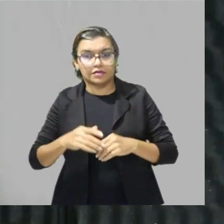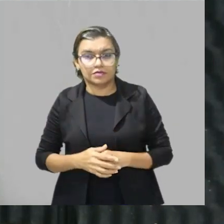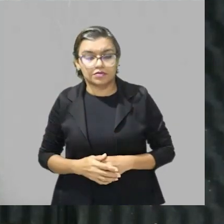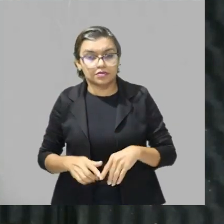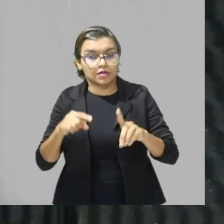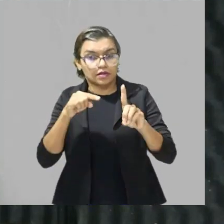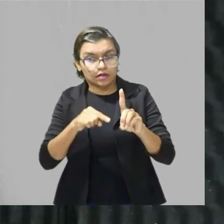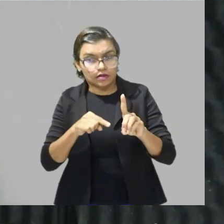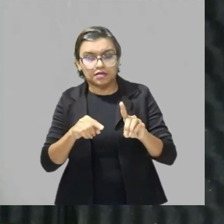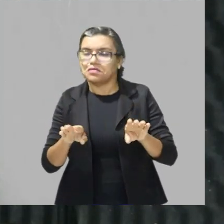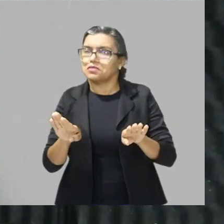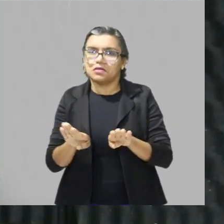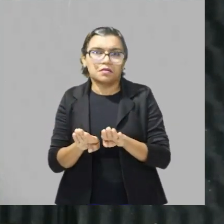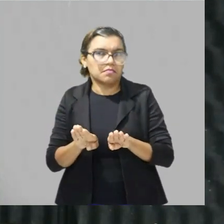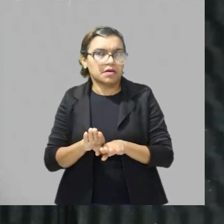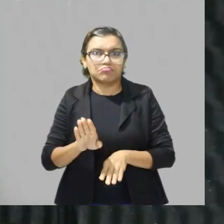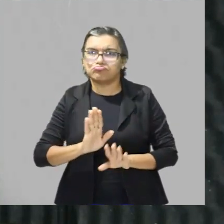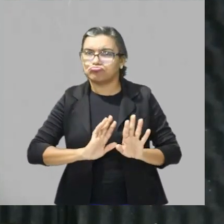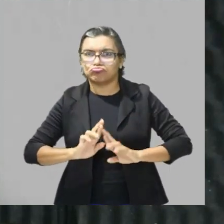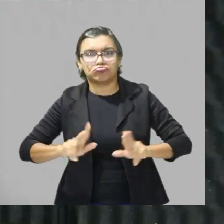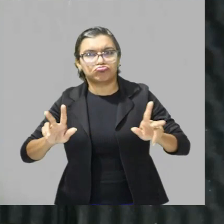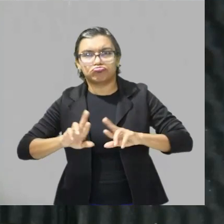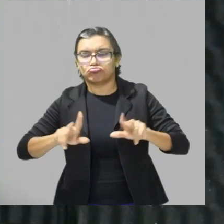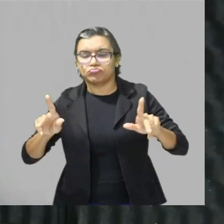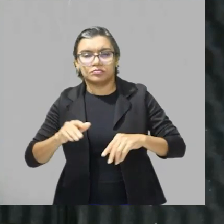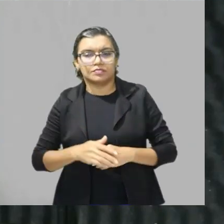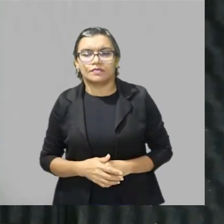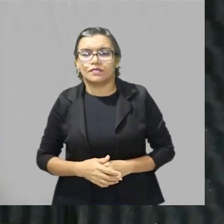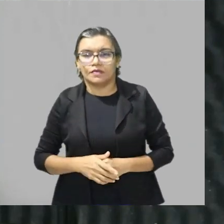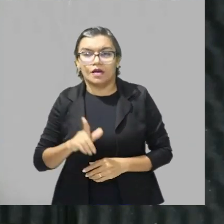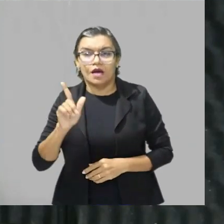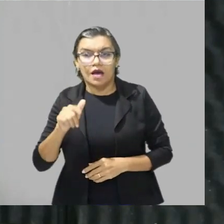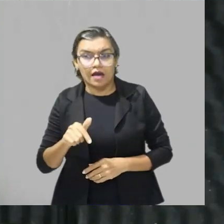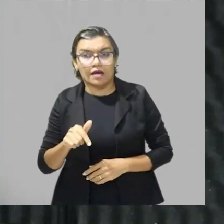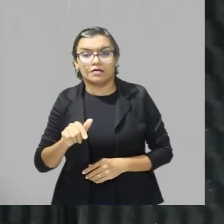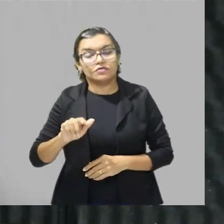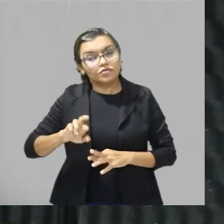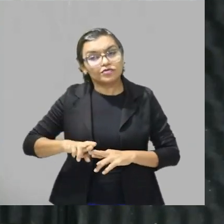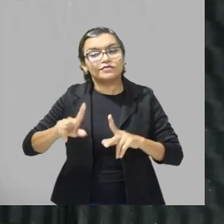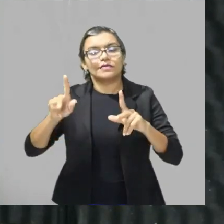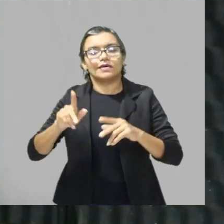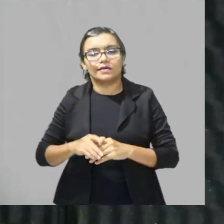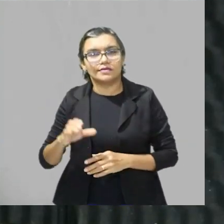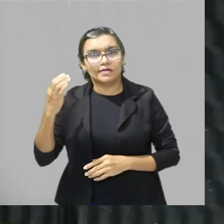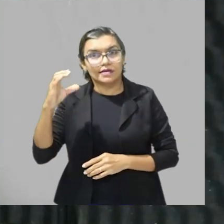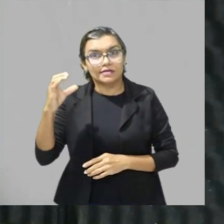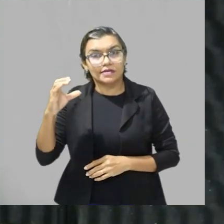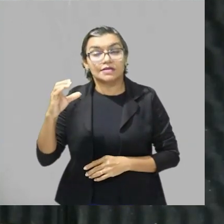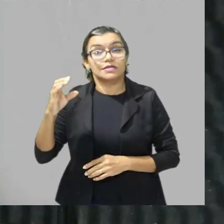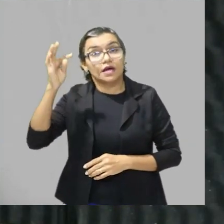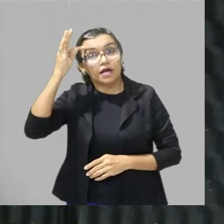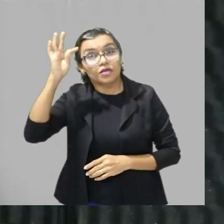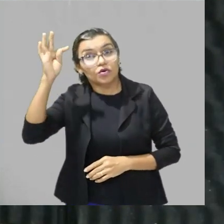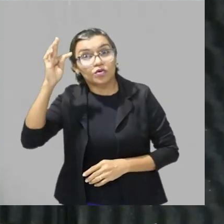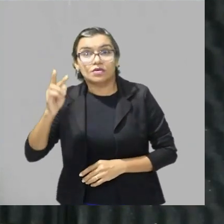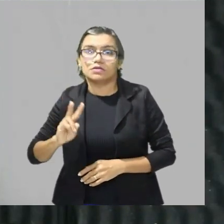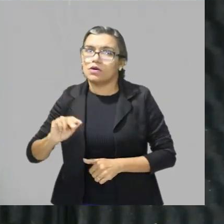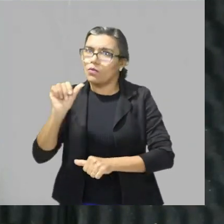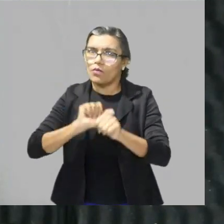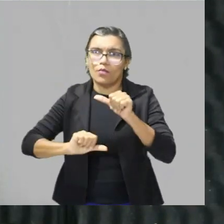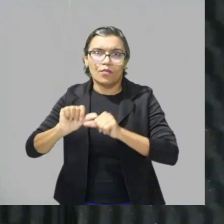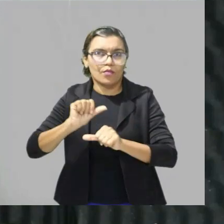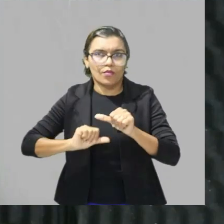das pesquisas interdisciplinares também não tá falando da retirada da ideia do senso comum e que a ciência é um conjunto de teorias imutáveis e